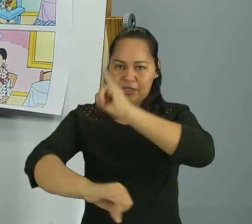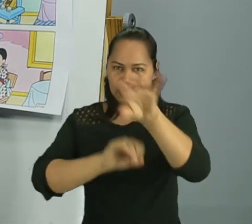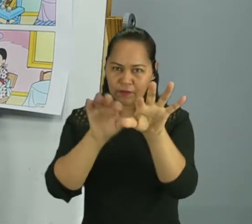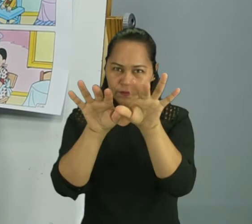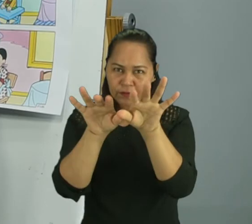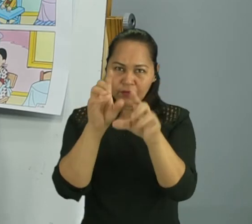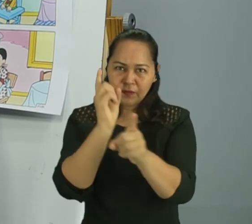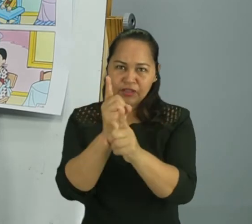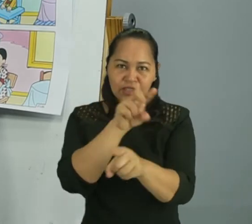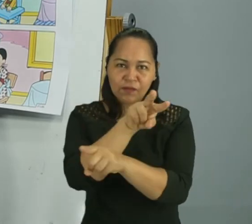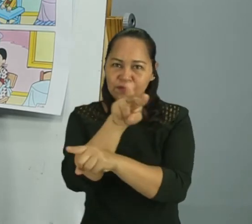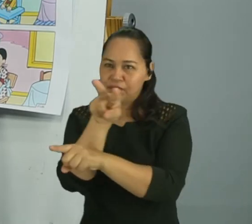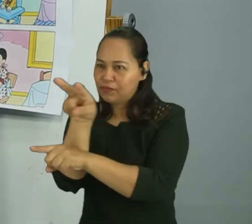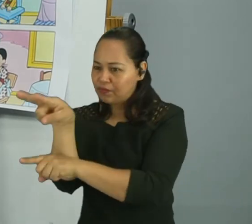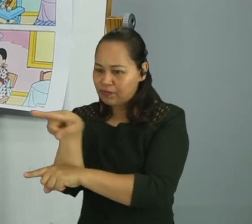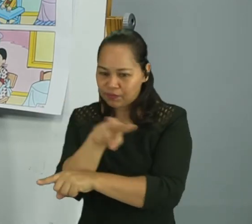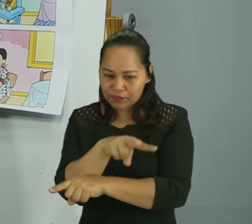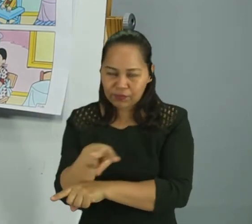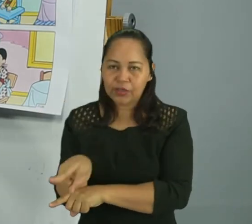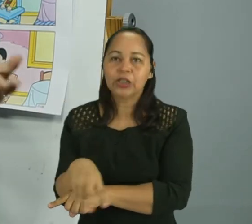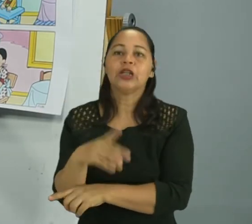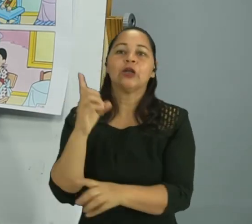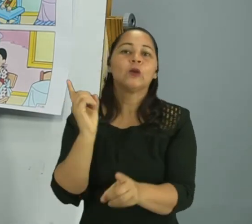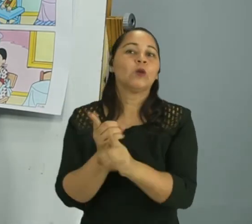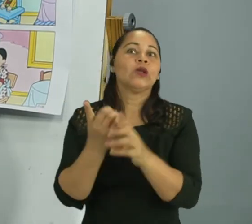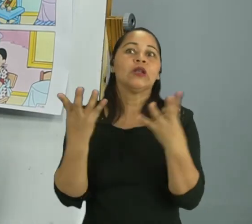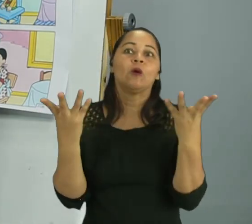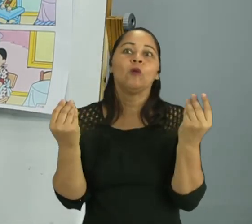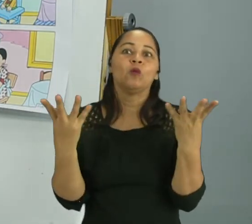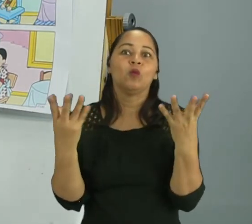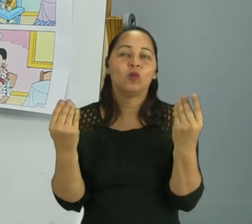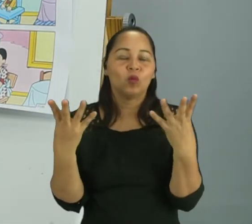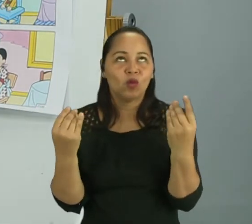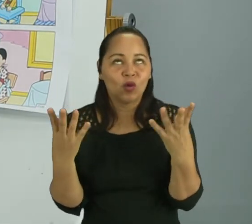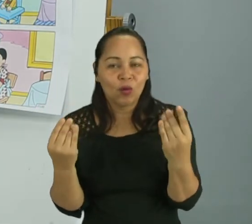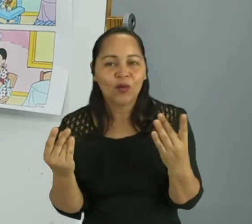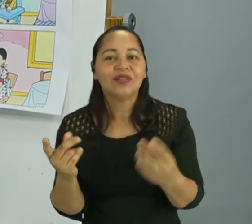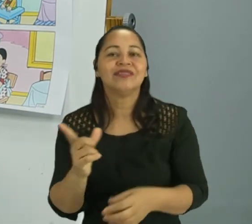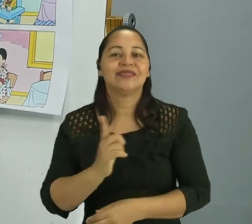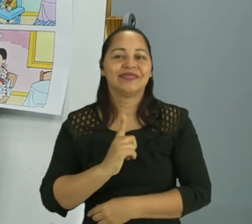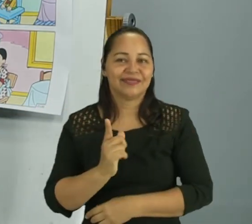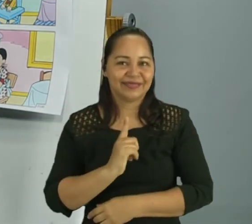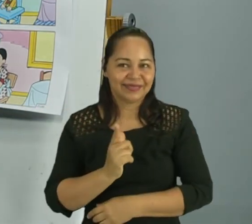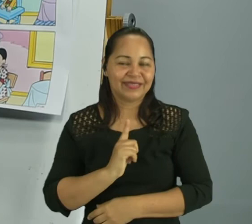tem ele virtual, né? Nós estamos na era virtual, então às vezes você tem ele lá